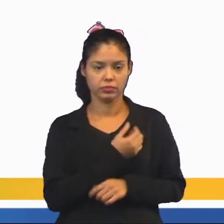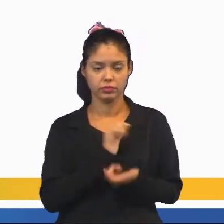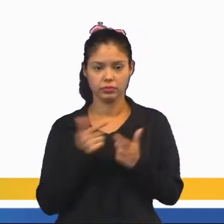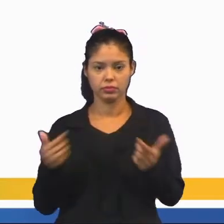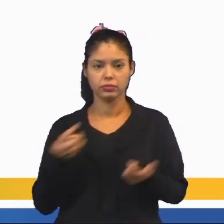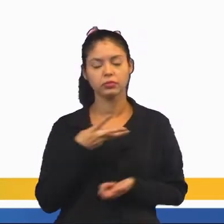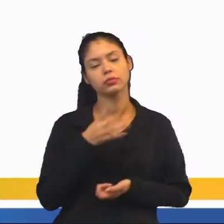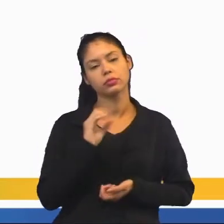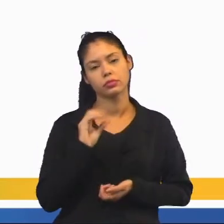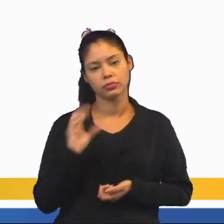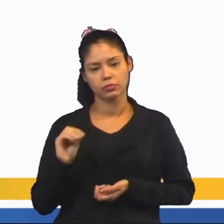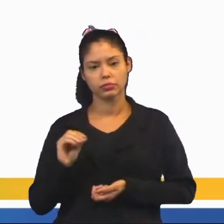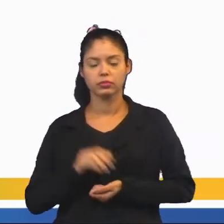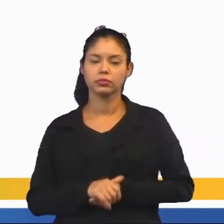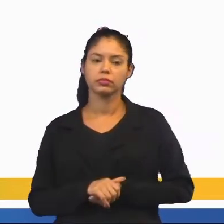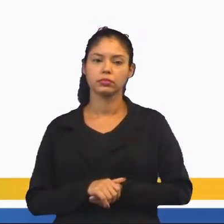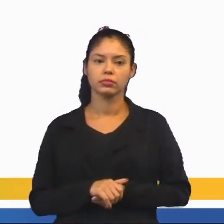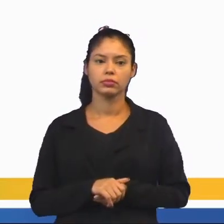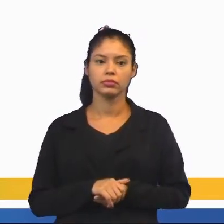números maiores que